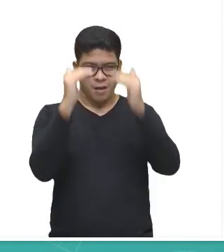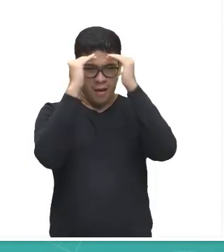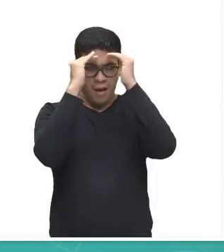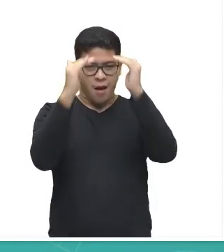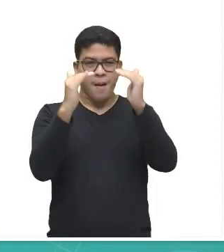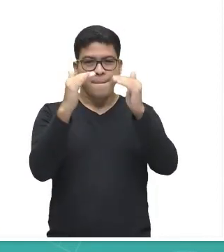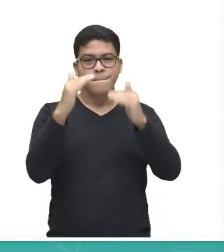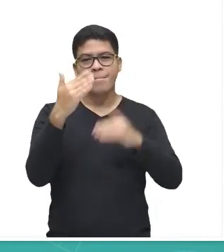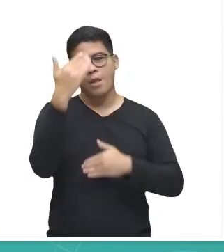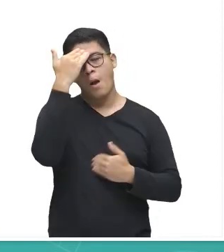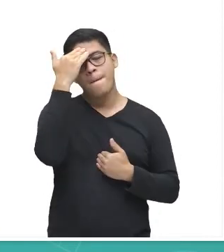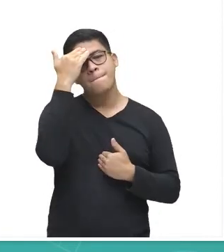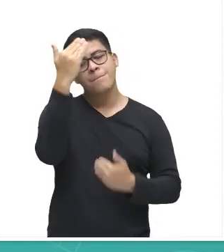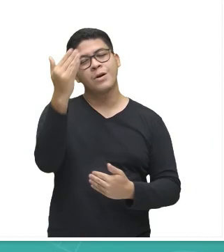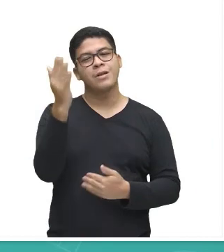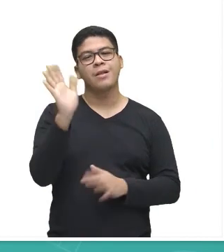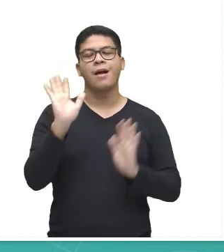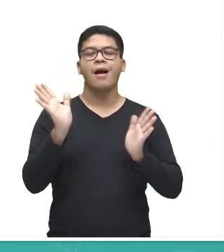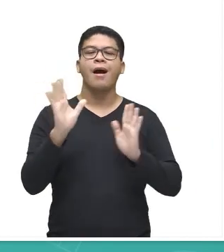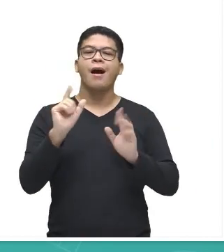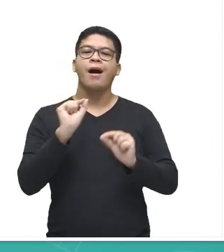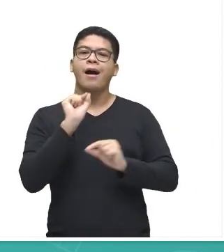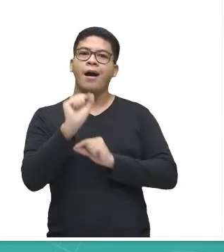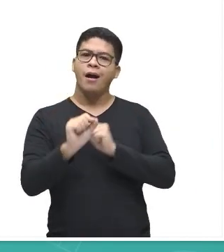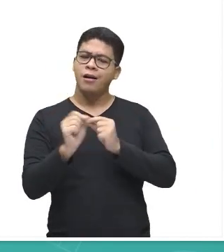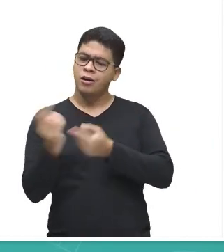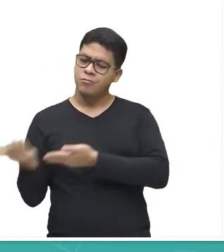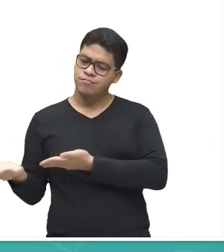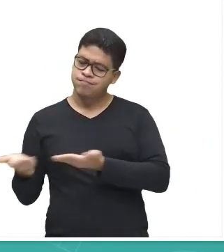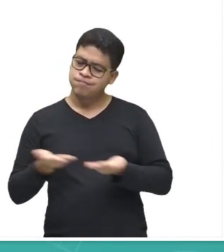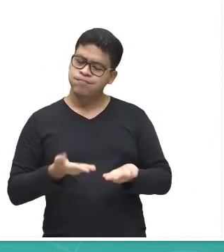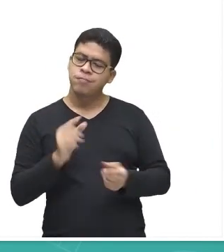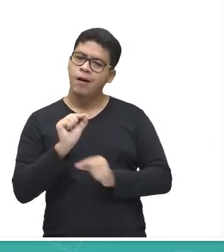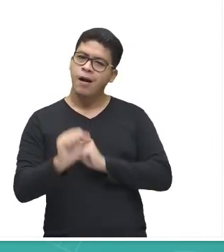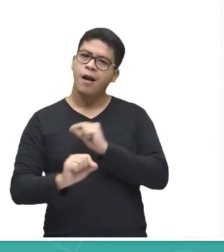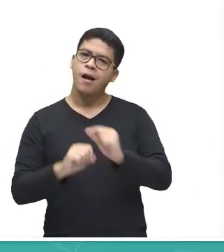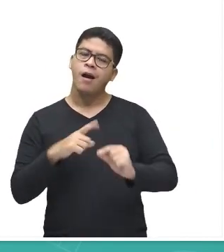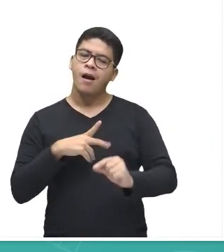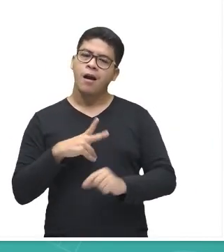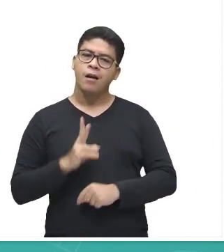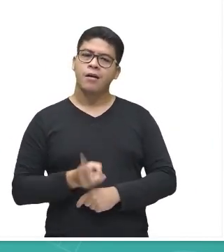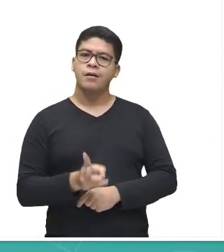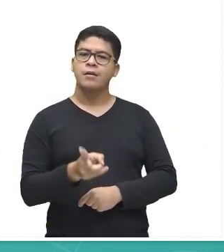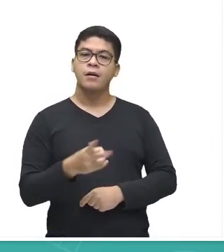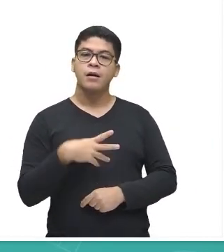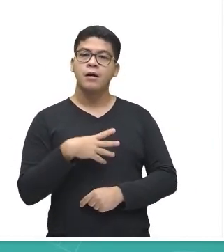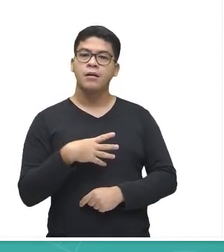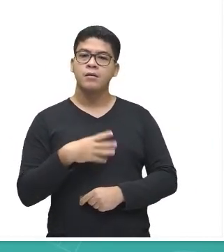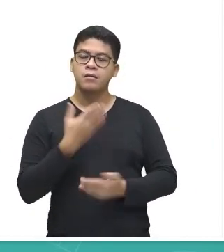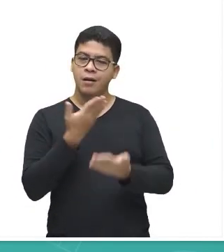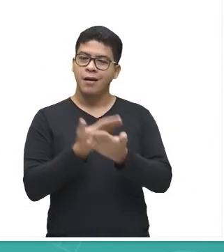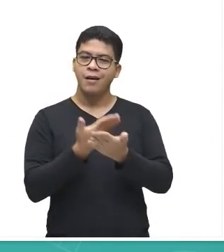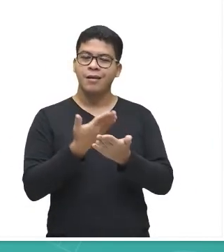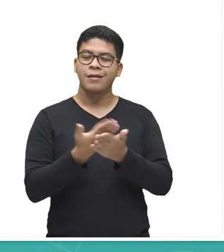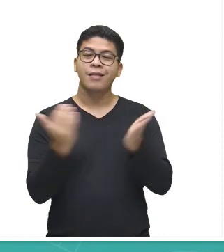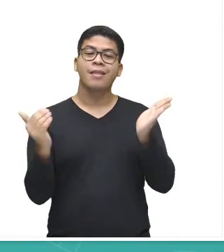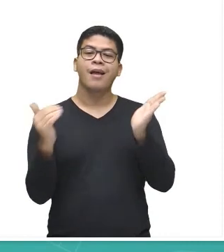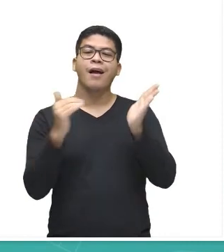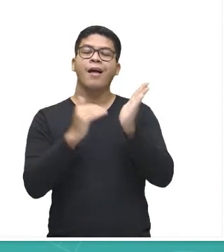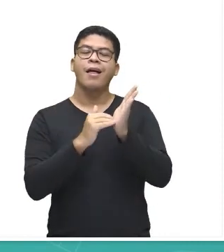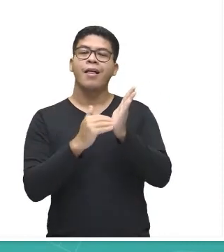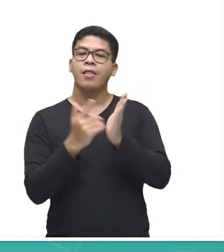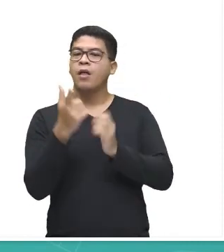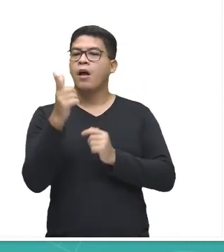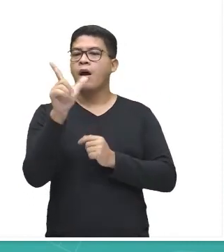Gente, muito obrigado a todos vocês que estiveram conosco, participando da aula, certo? Até a próxima aula e nós